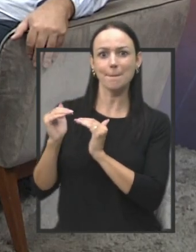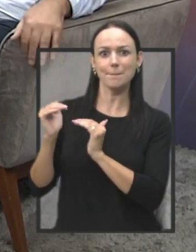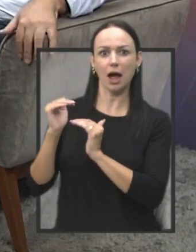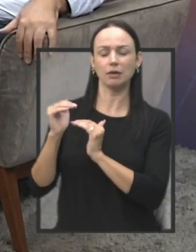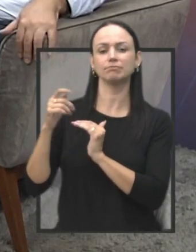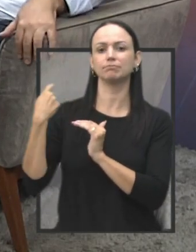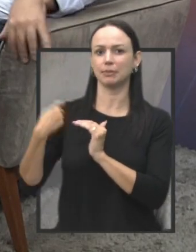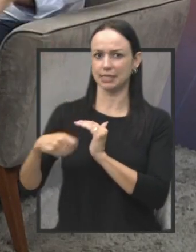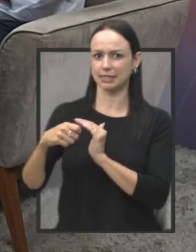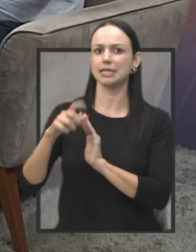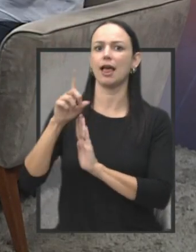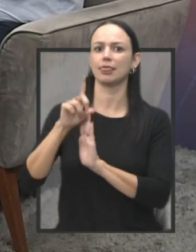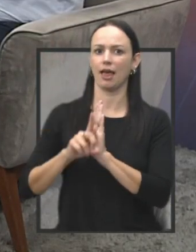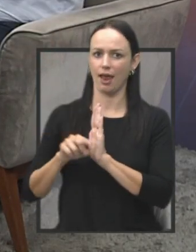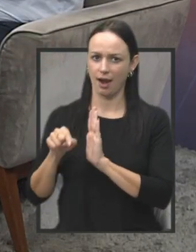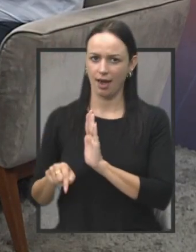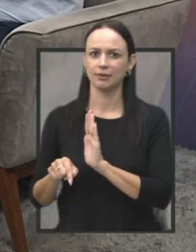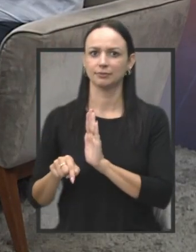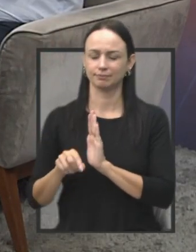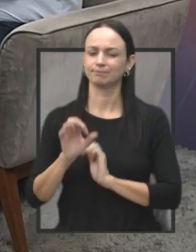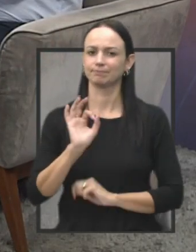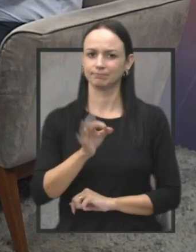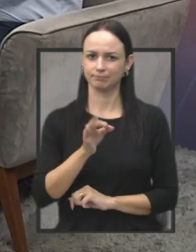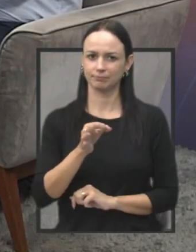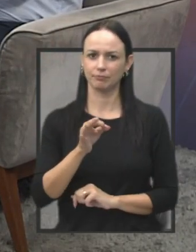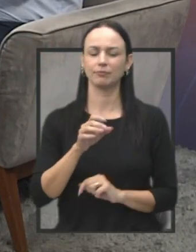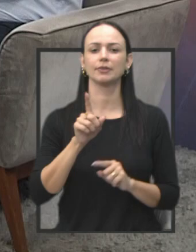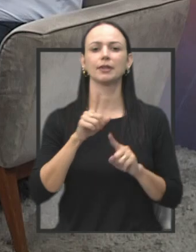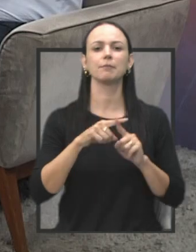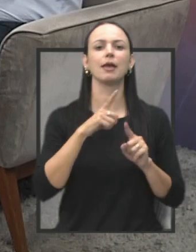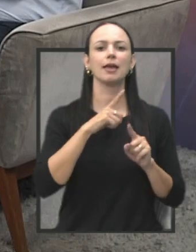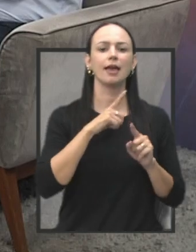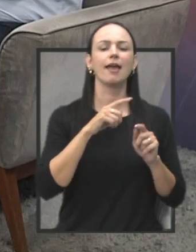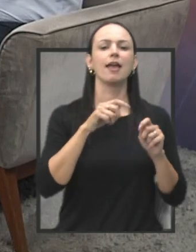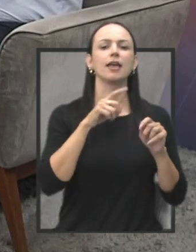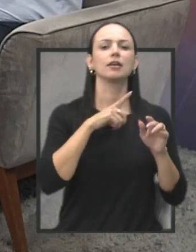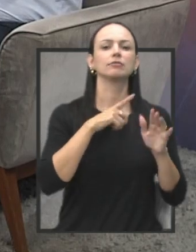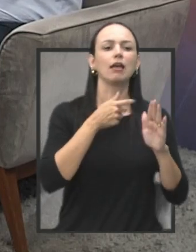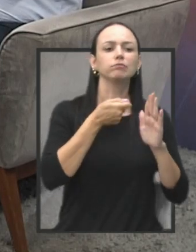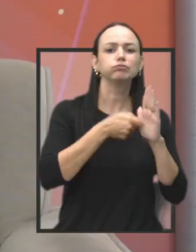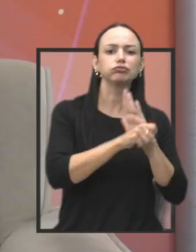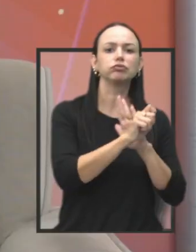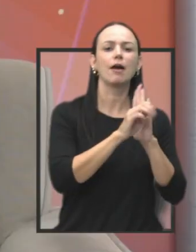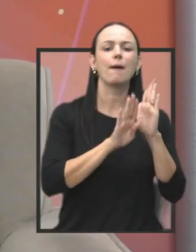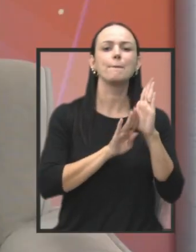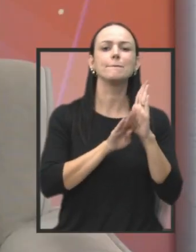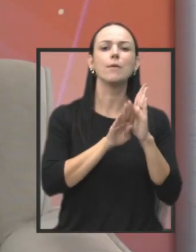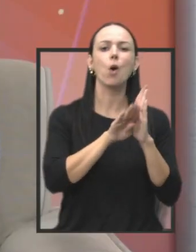obrigado a declarar. Pois é, exatamente. Principalmente assim, quem opera em Bolsa de Valores. Isso tem que ficar